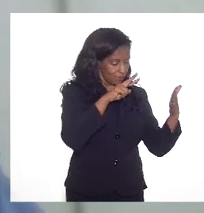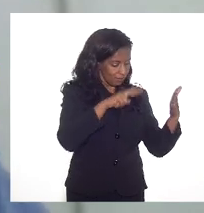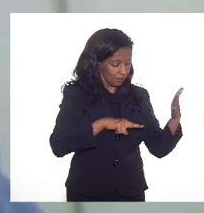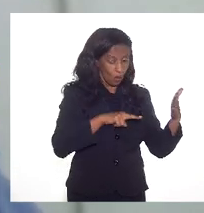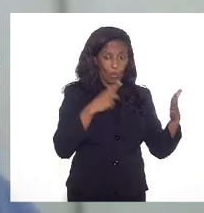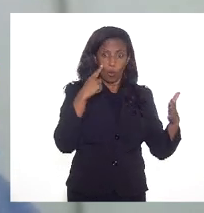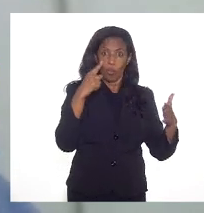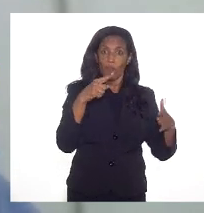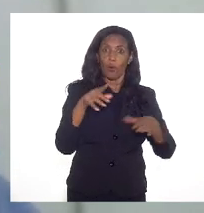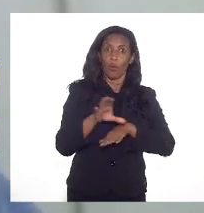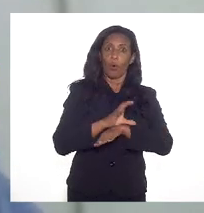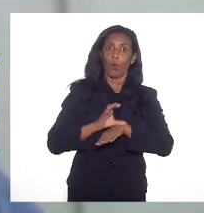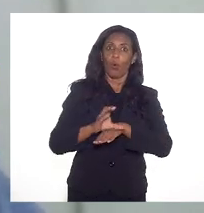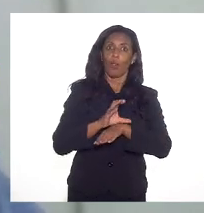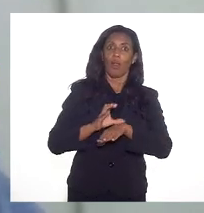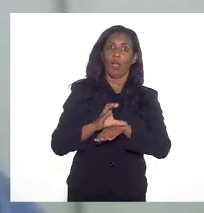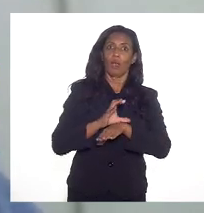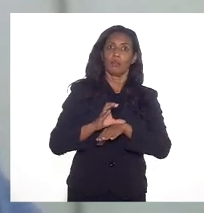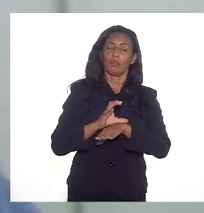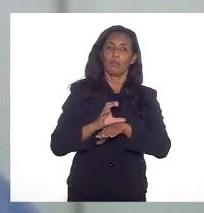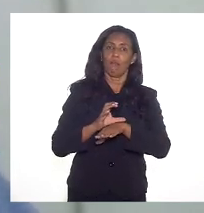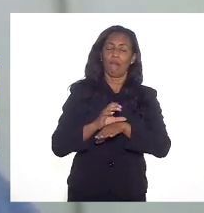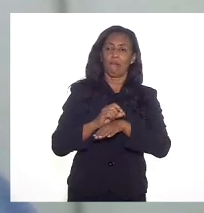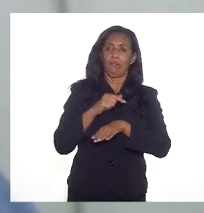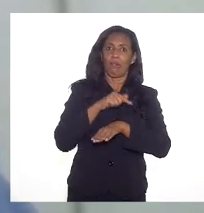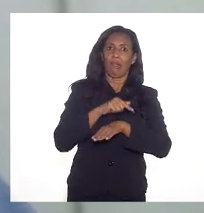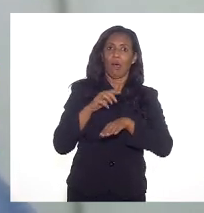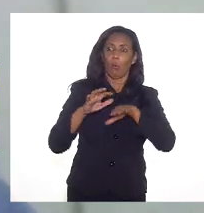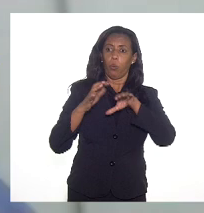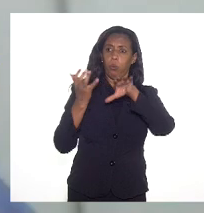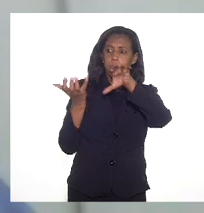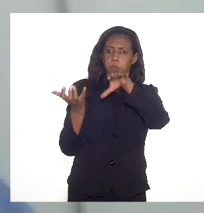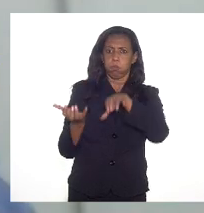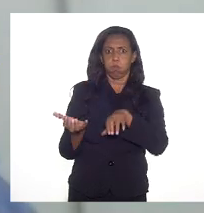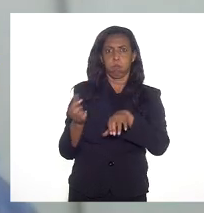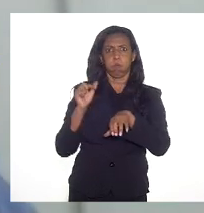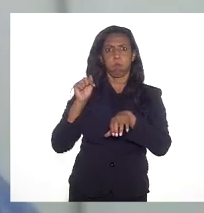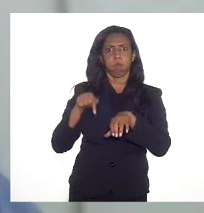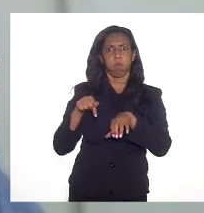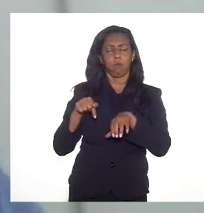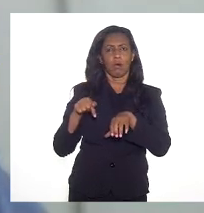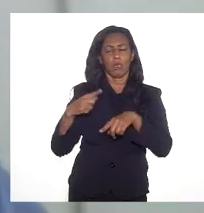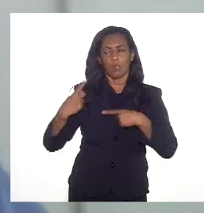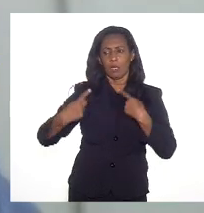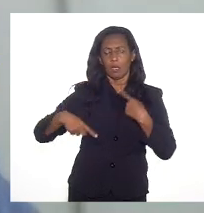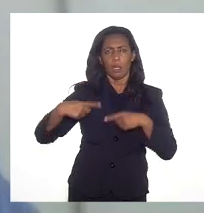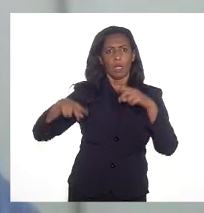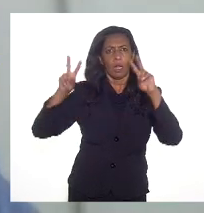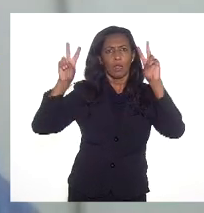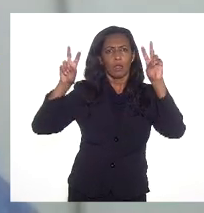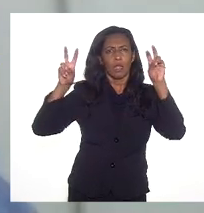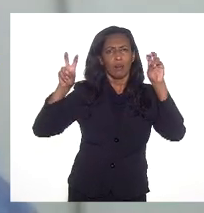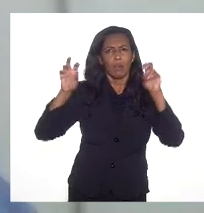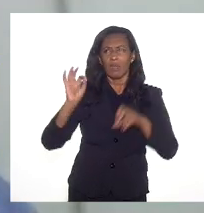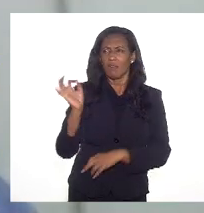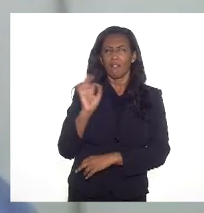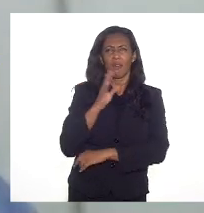Congresso Nacional está discutindo temas que ninguém tem